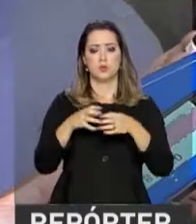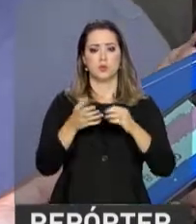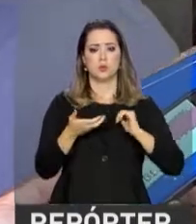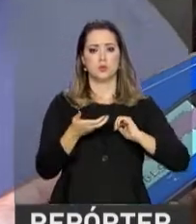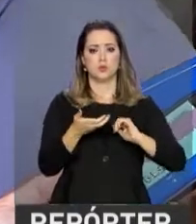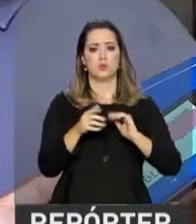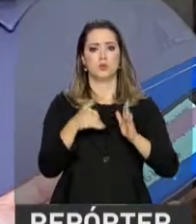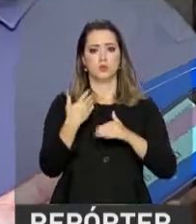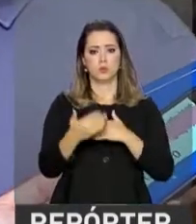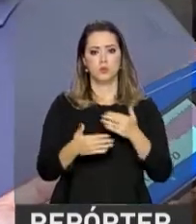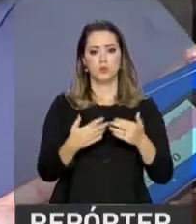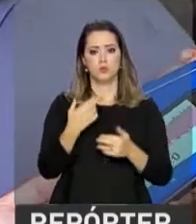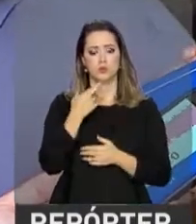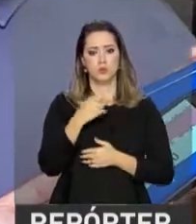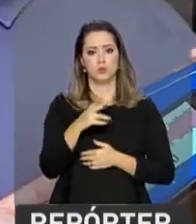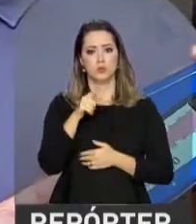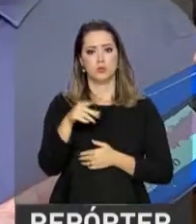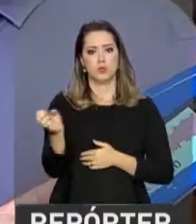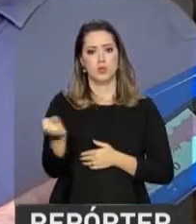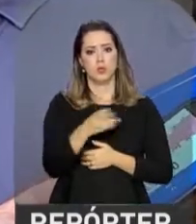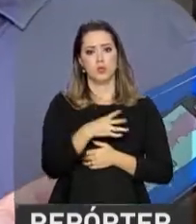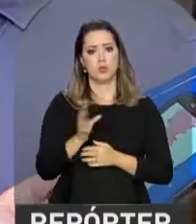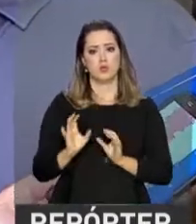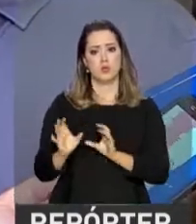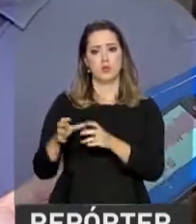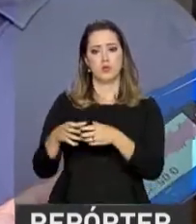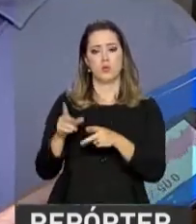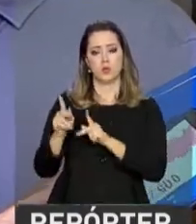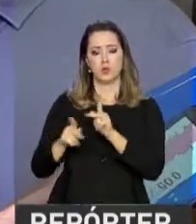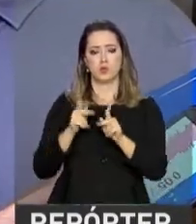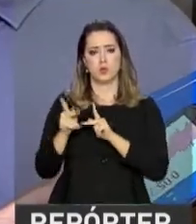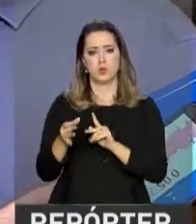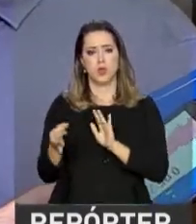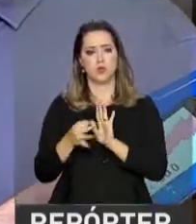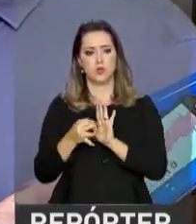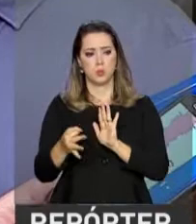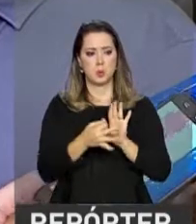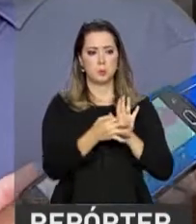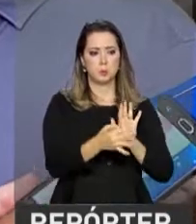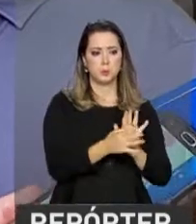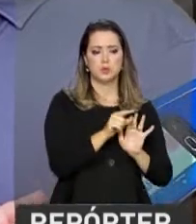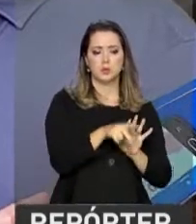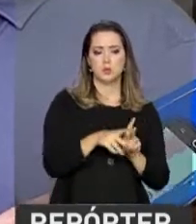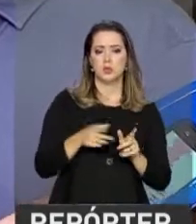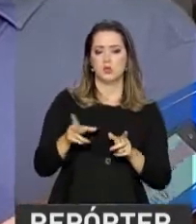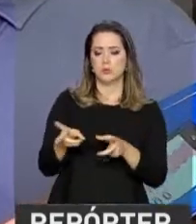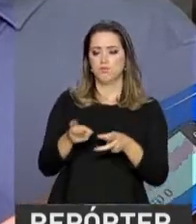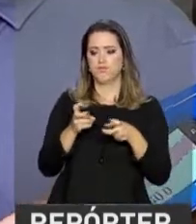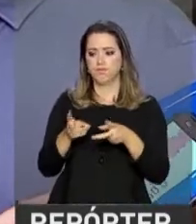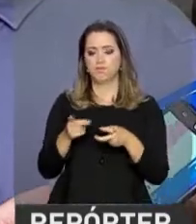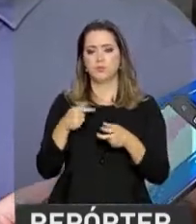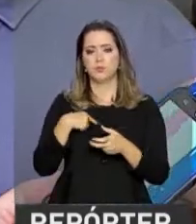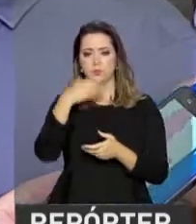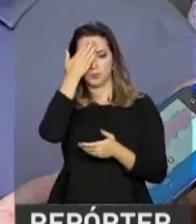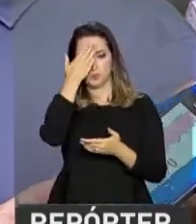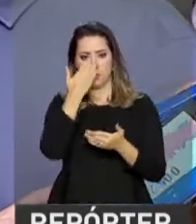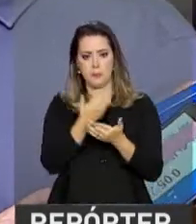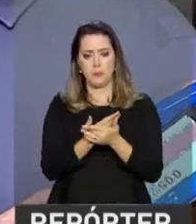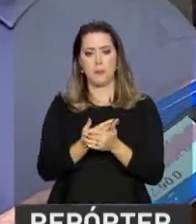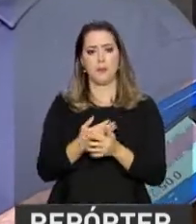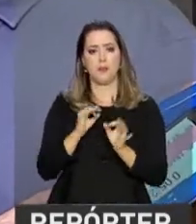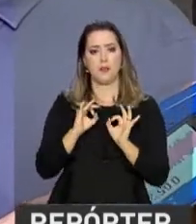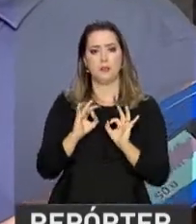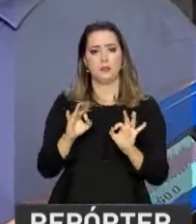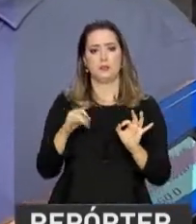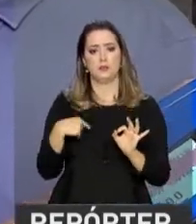as consequências desse novo posicionamento da sociedade, e isso tudo me deixa cada vez mais convicto e até